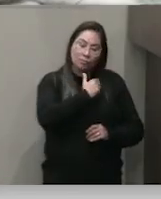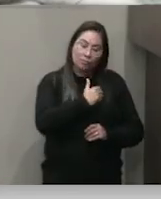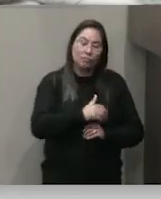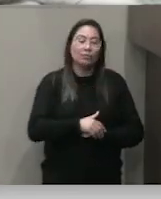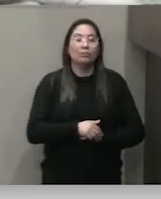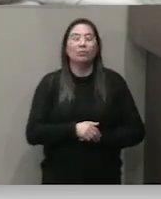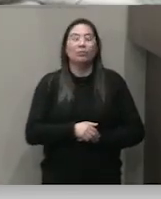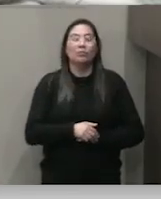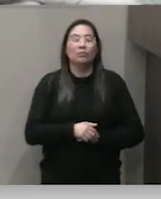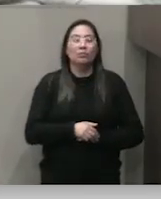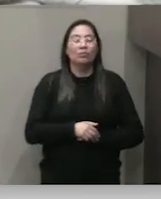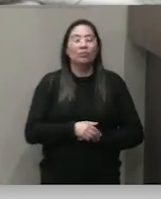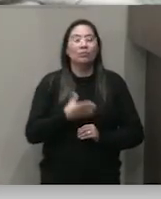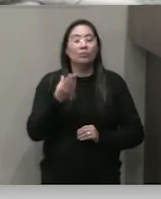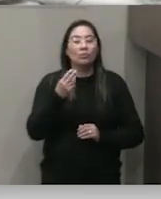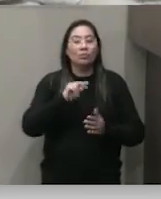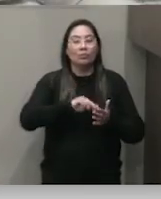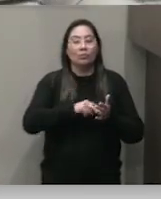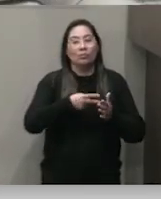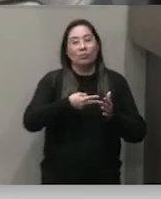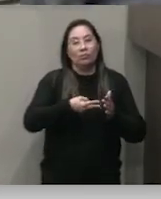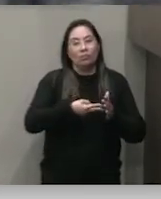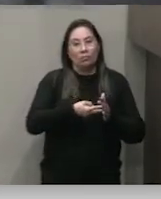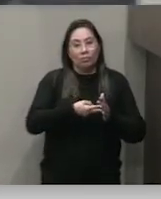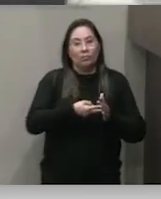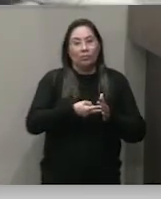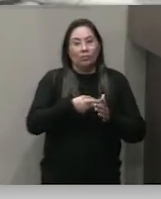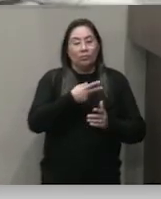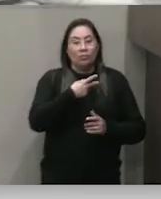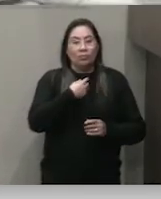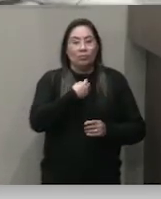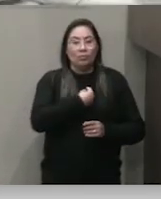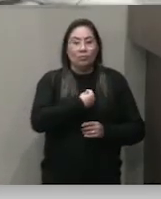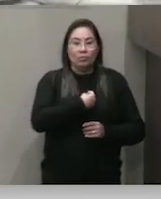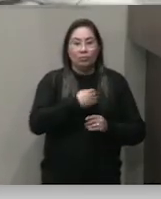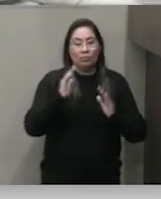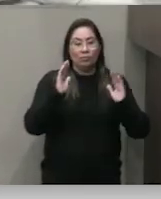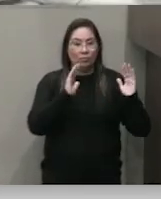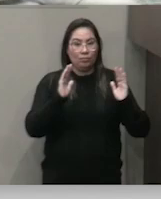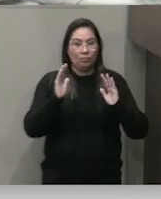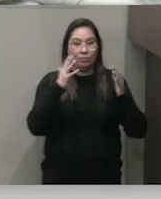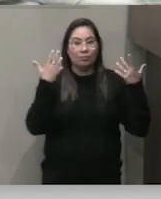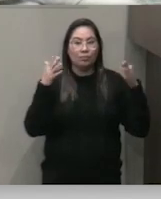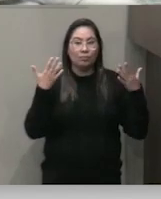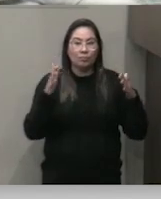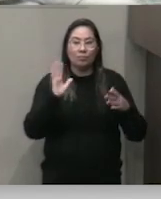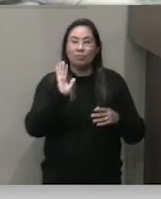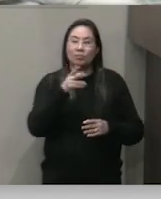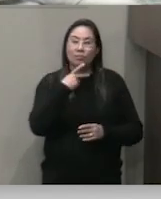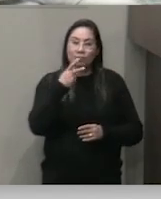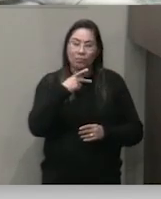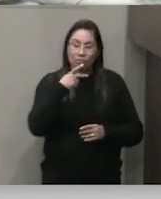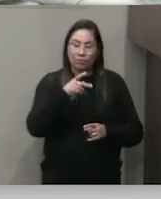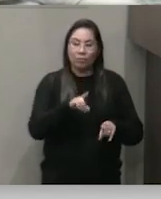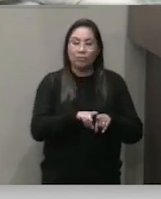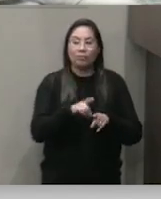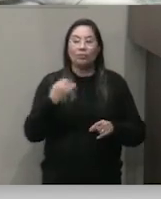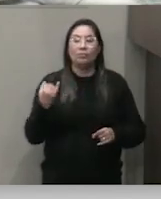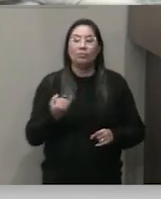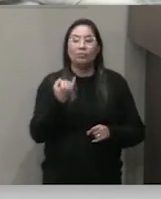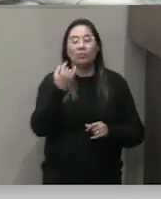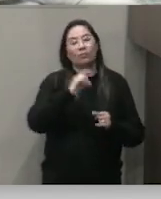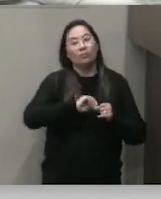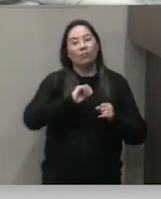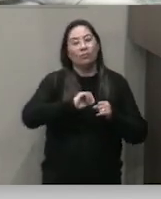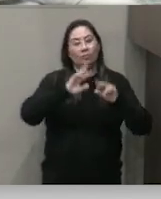muito sentido, sobretudo na conjuntura que a gente vive. Então, parabéns, já disse isso na tribuna, mas é importante fazer